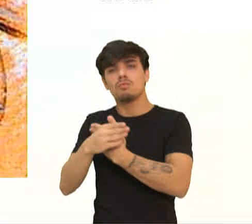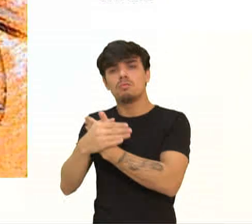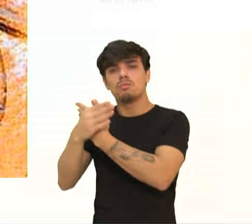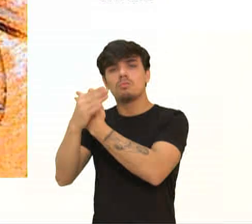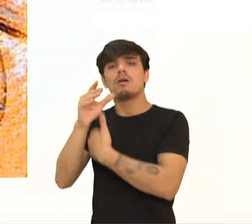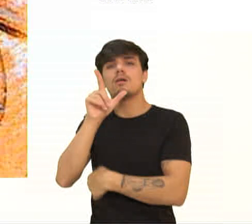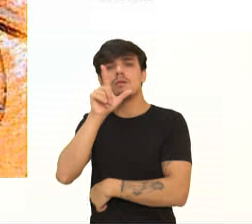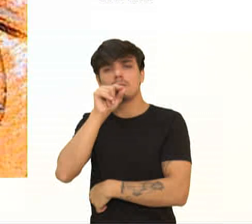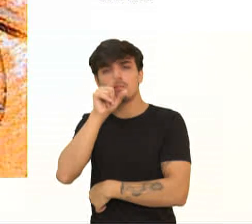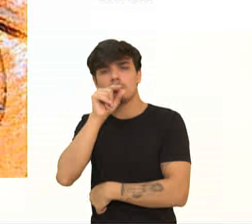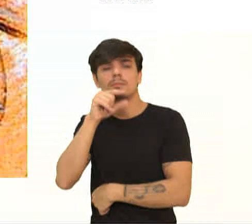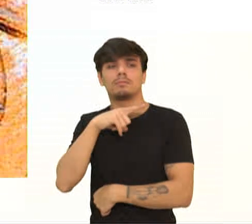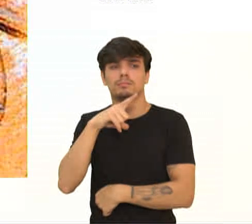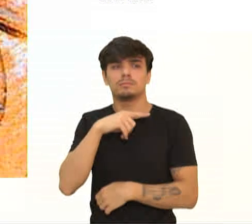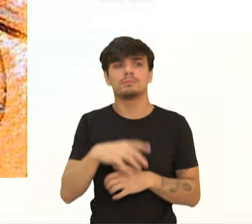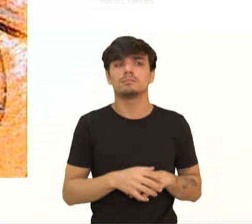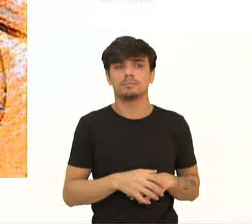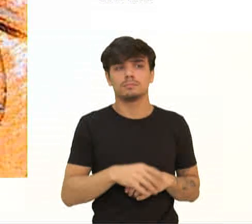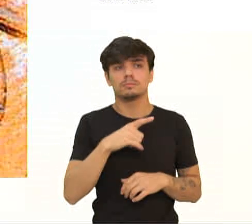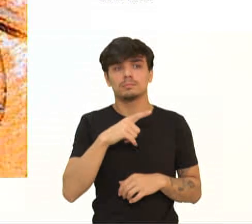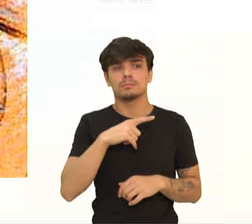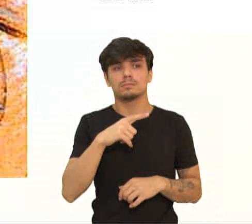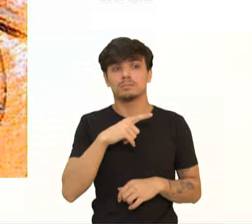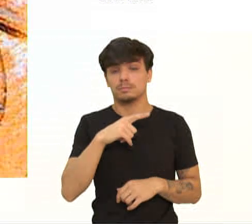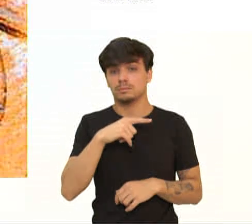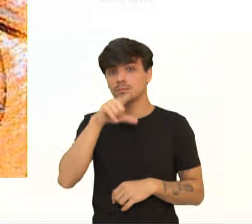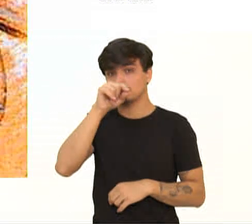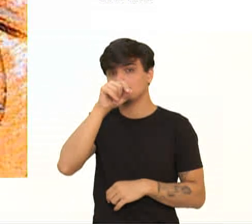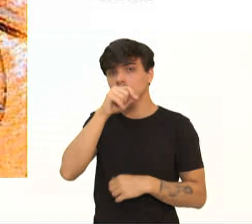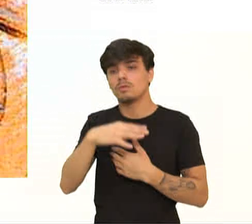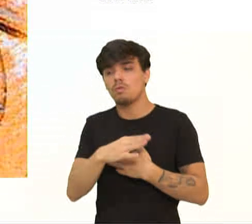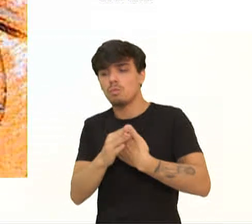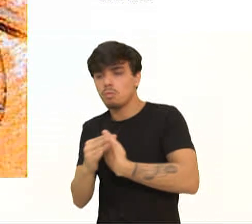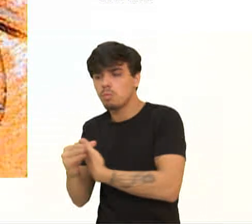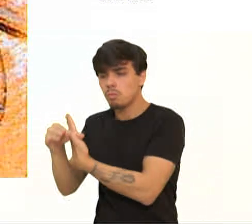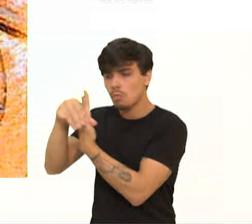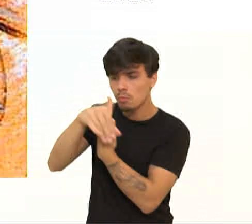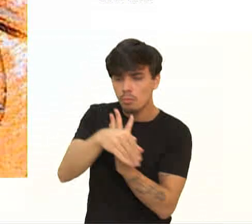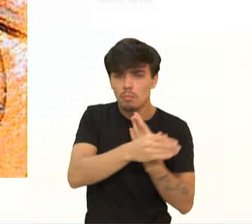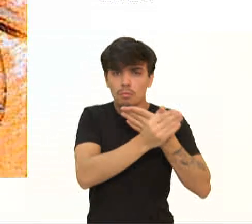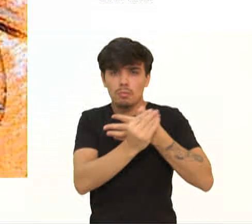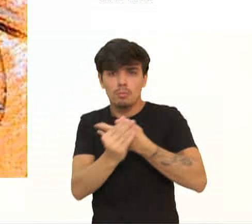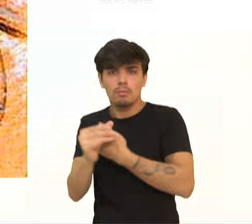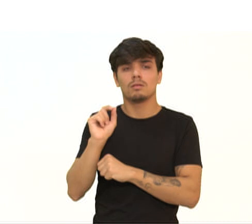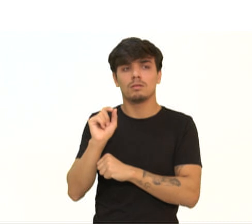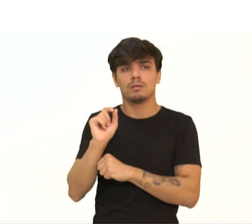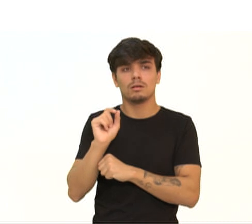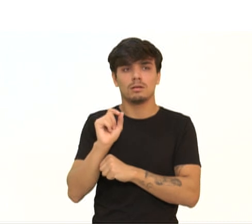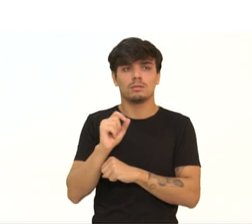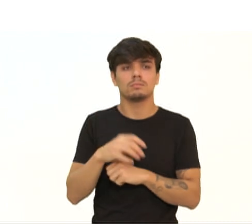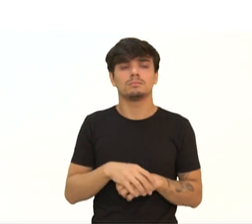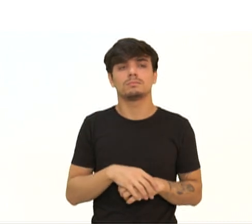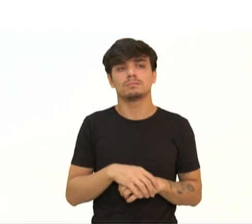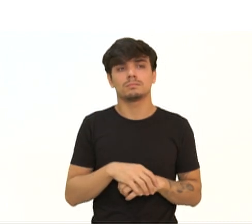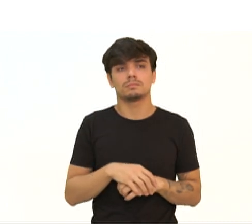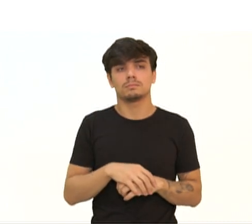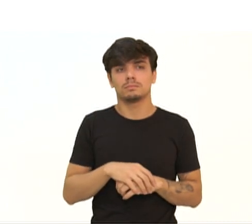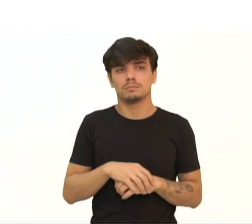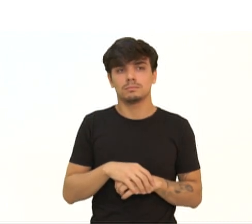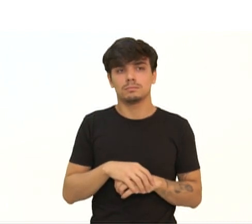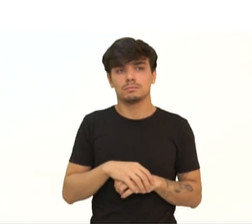Próximo artista que a gente vai ver é o Giacomo Balla. Aqui é um autorretrato dele, eu achei bem curioso esse autorretrato, bem diferente do convencional, ele